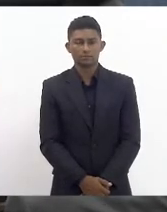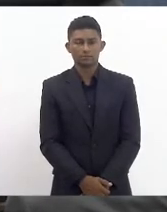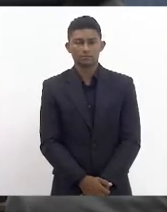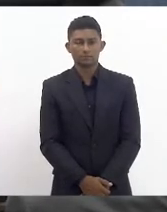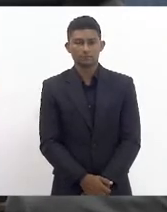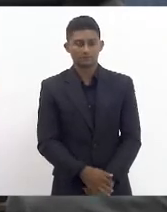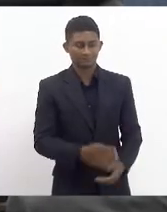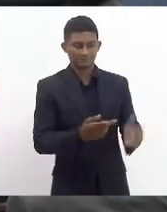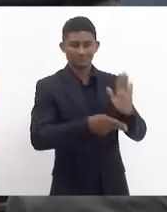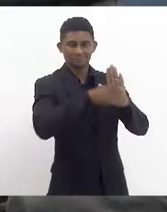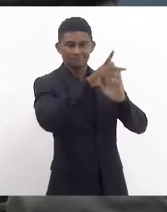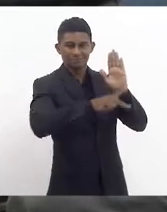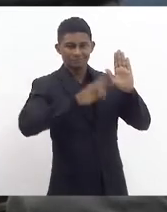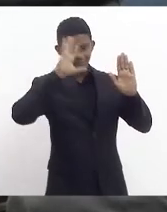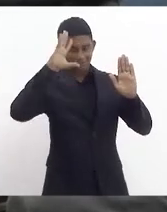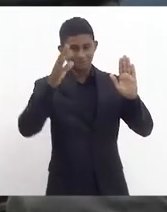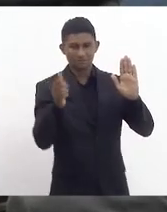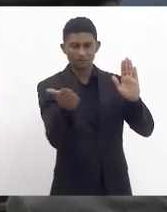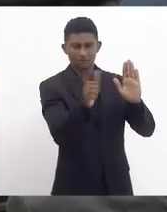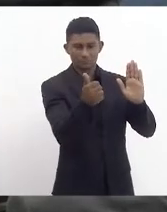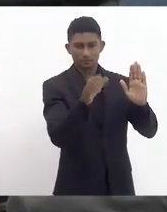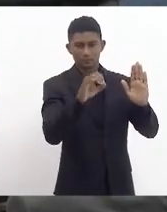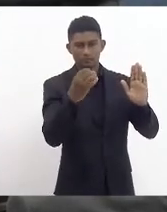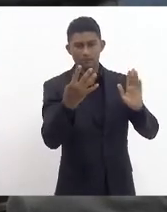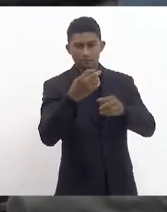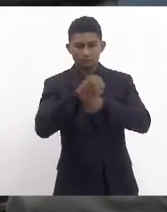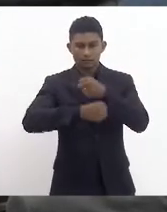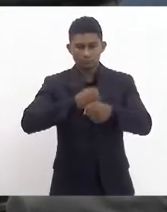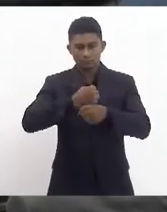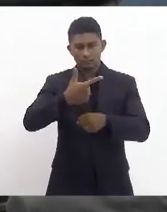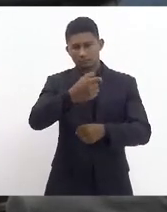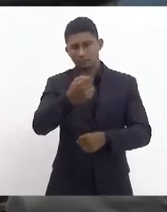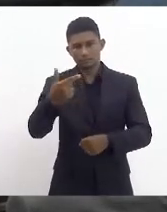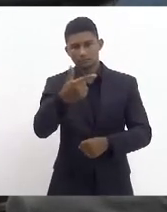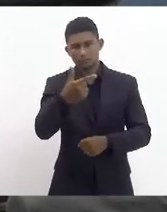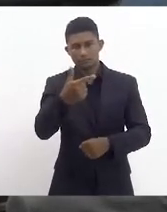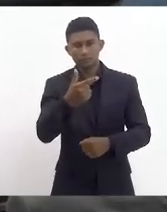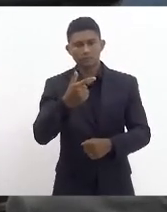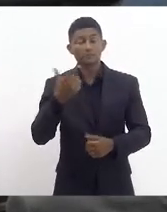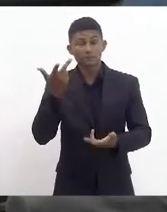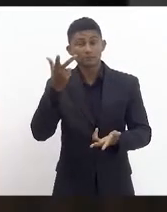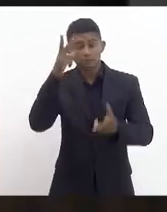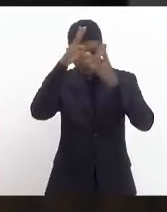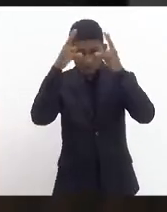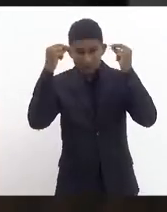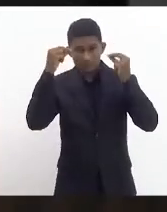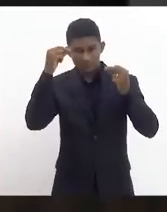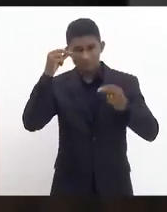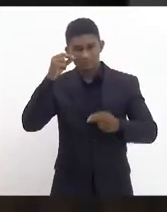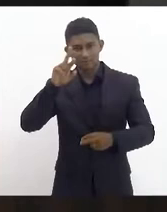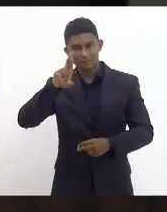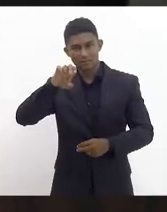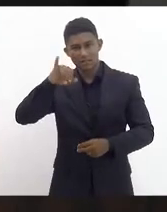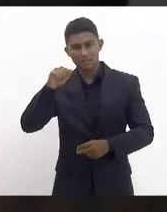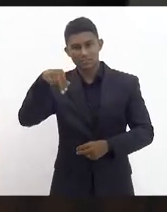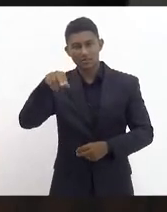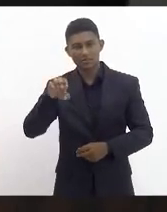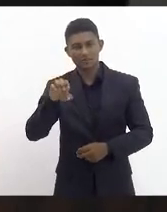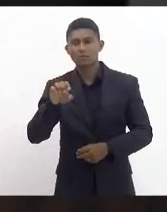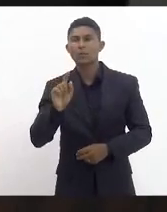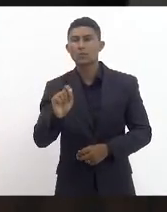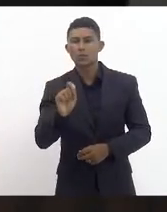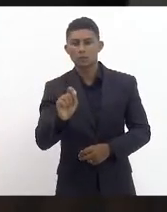Projeto de resolução 1104-22, de autoria da deputada enfermeira Rejane, concede o prêmio Ana Nery da Saúde à